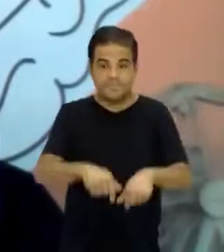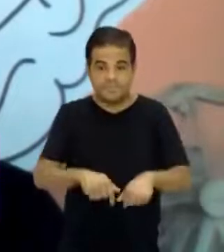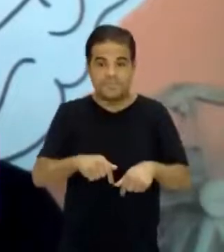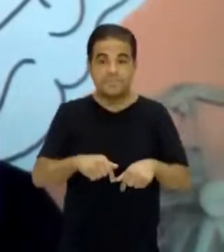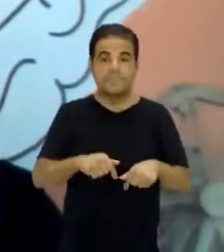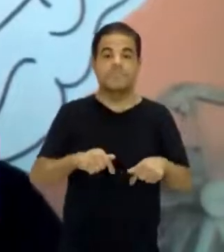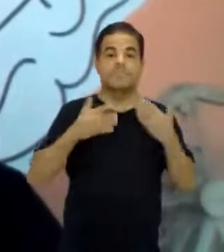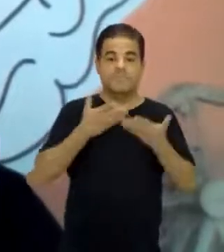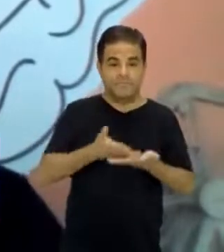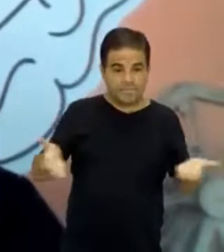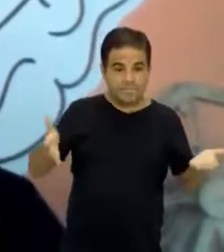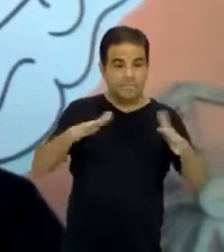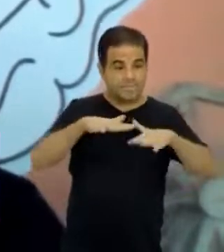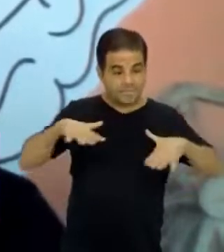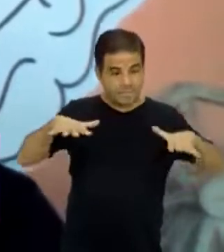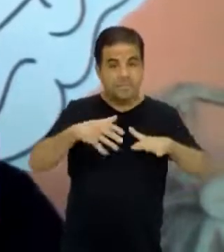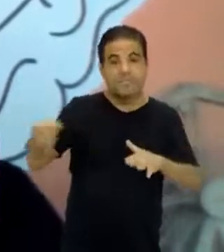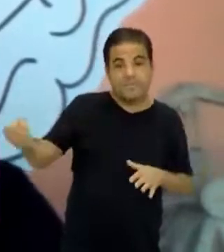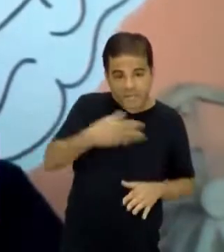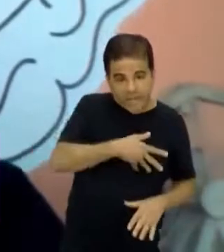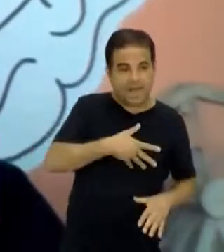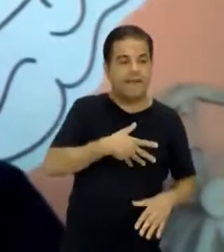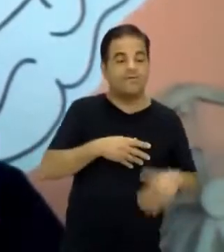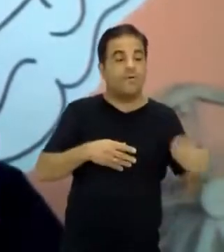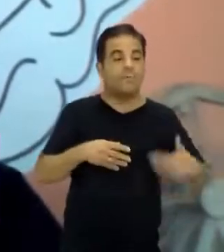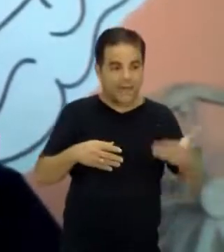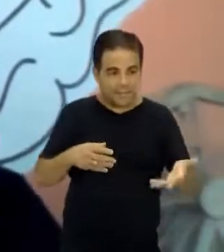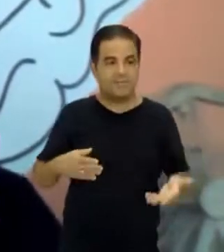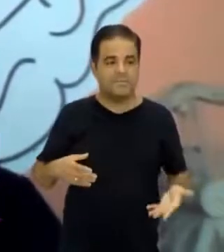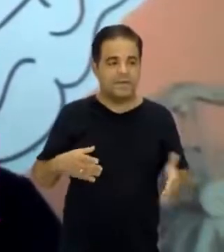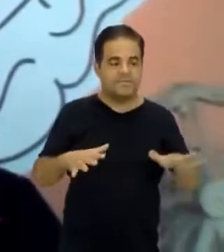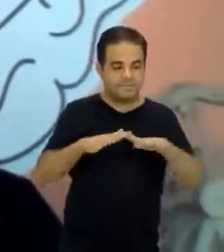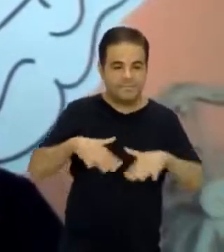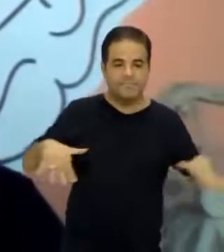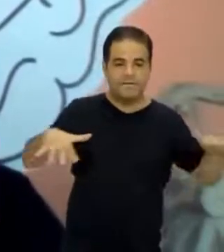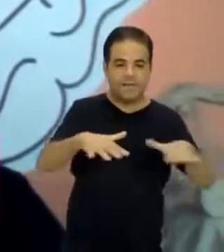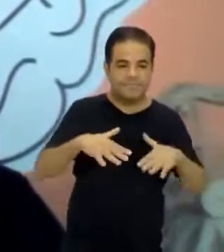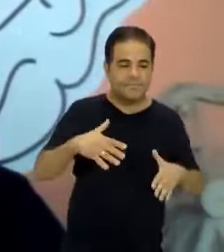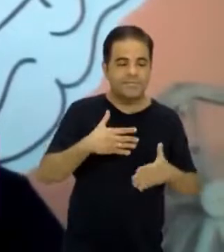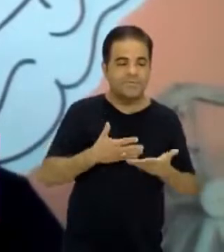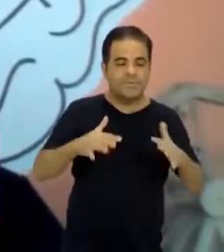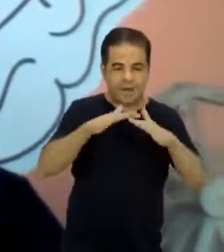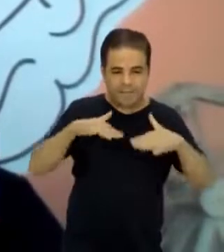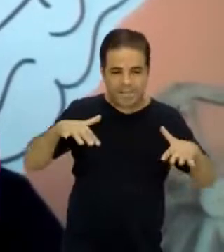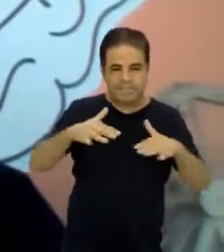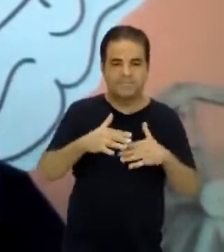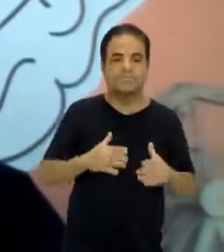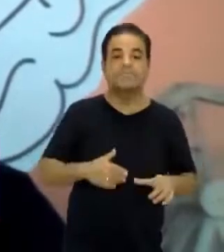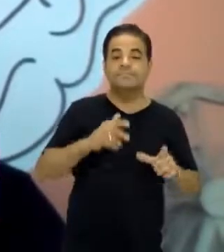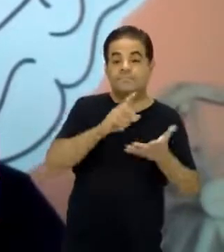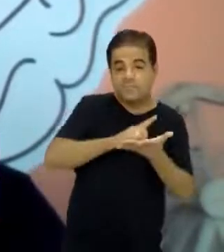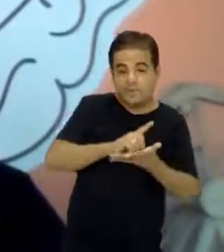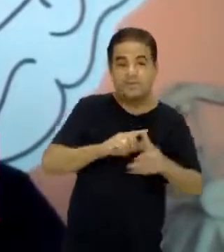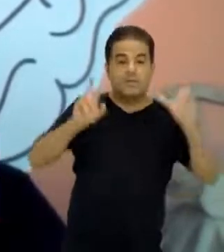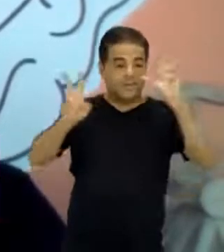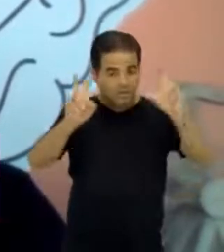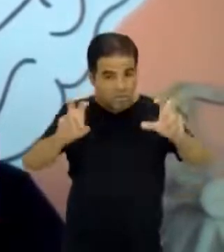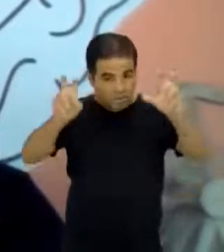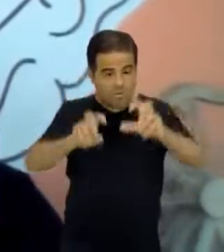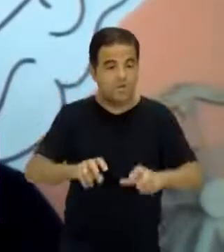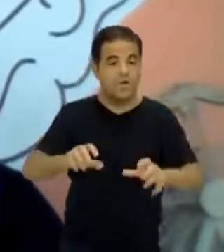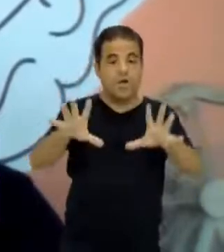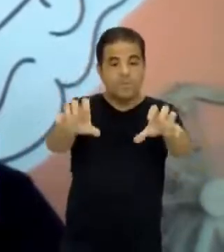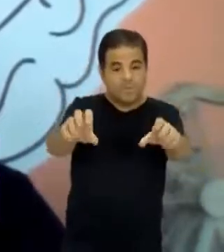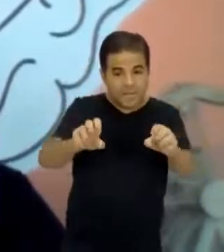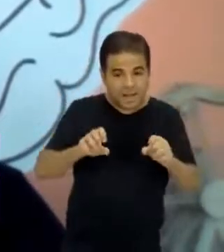vários espaços, o Hub de Inovação, Computação na Prática, Cultura Maker, Cultura Digital, Robótica e Modelagem, que é o